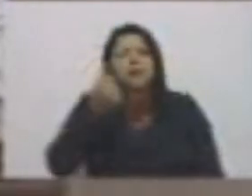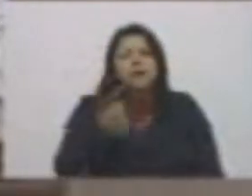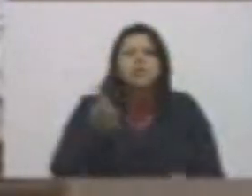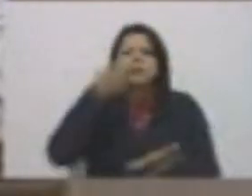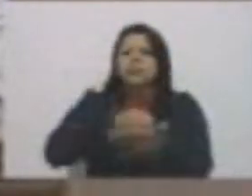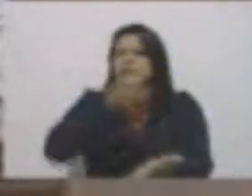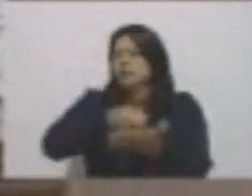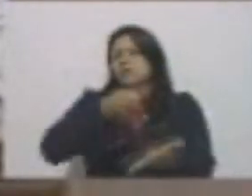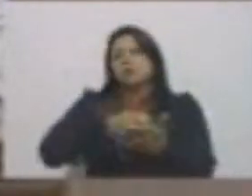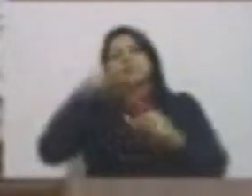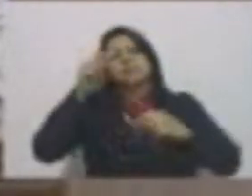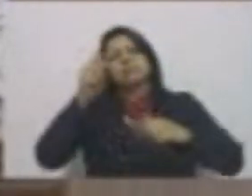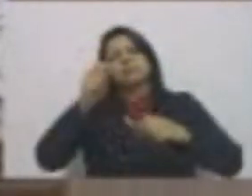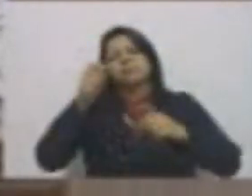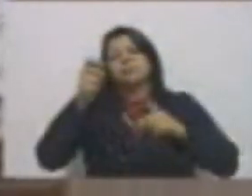município?